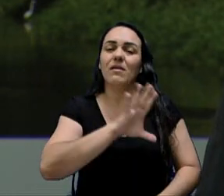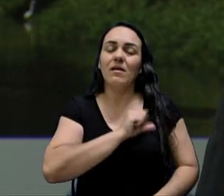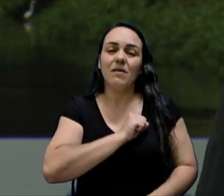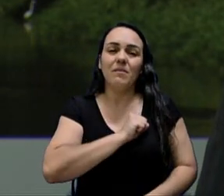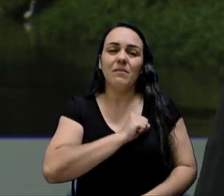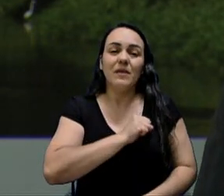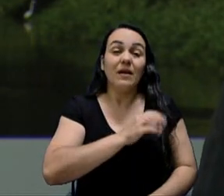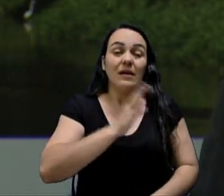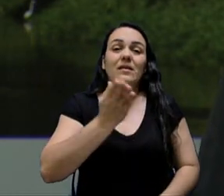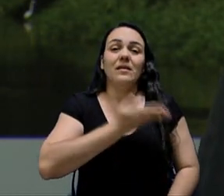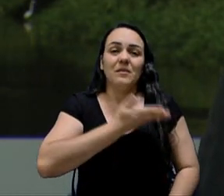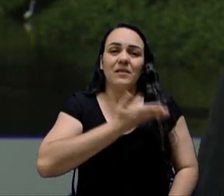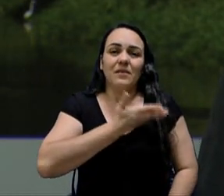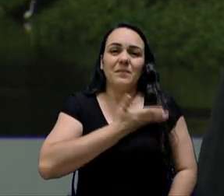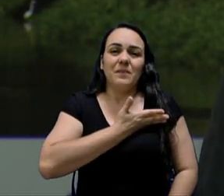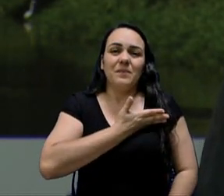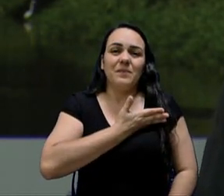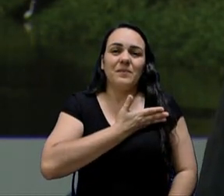vizinho,